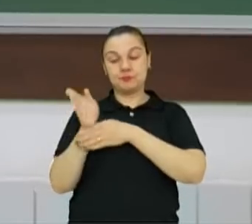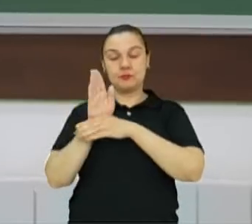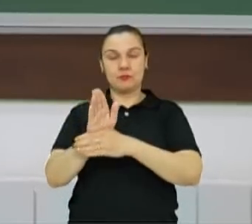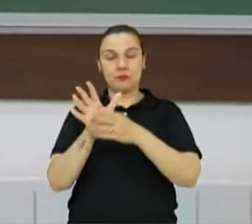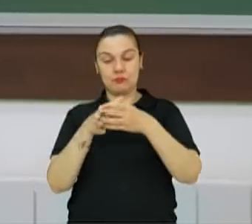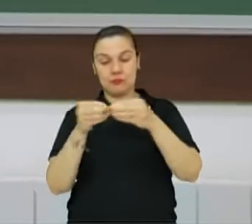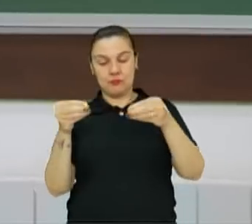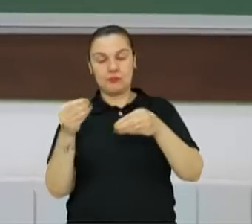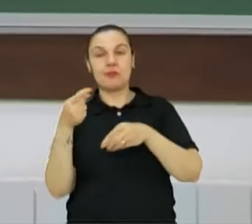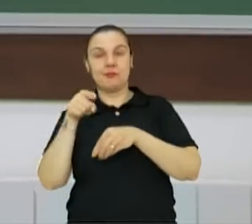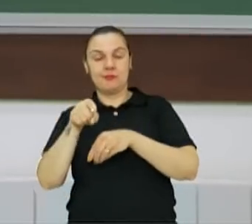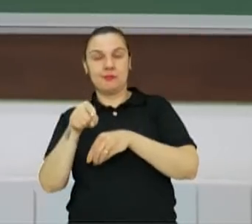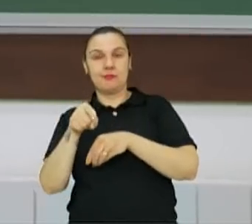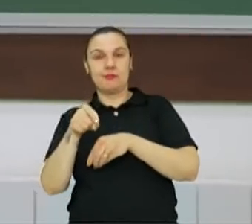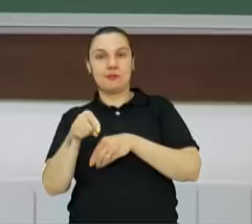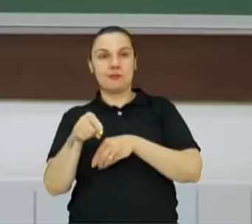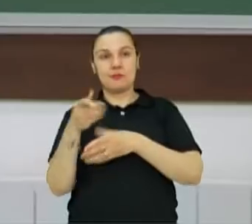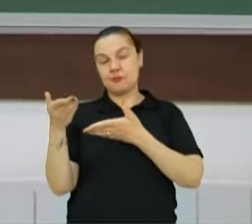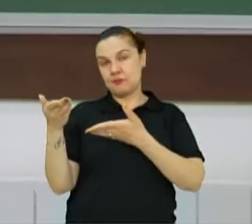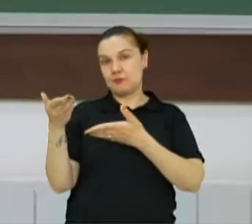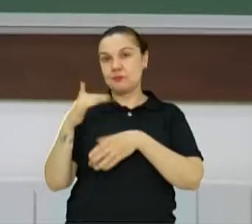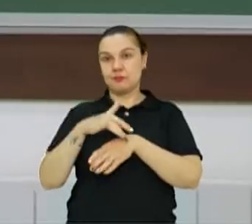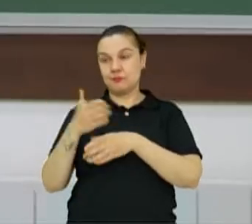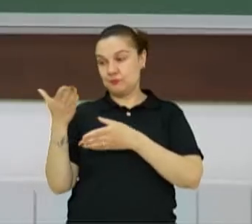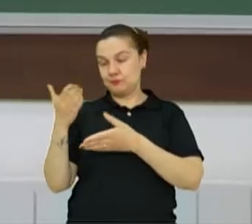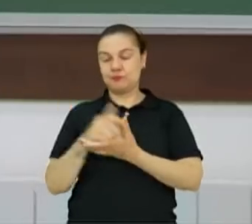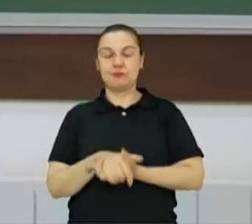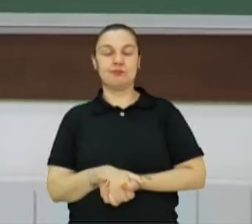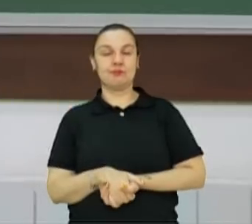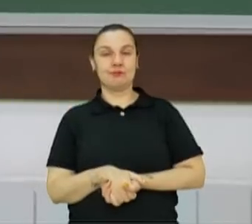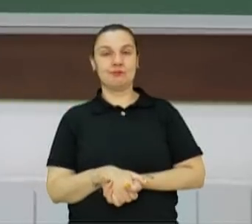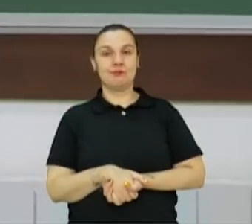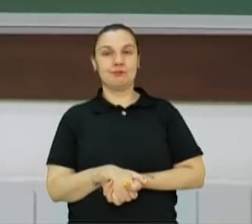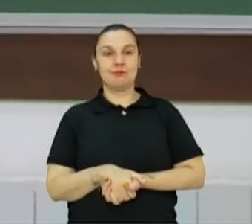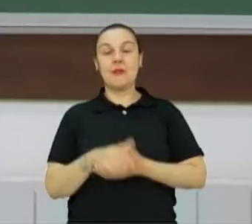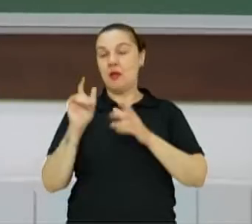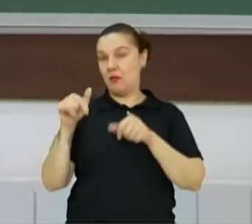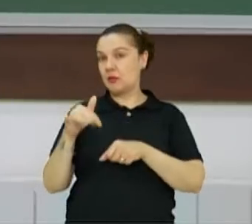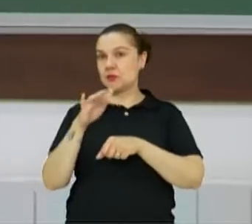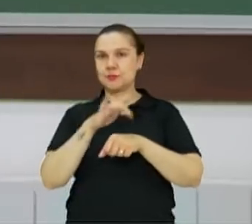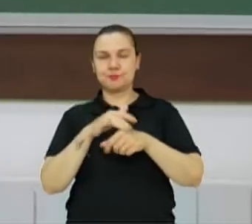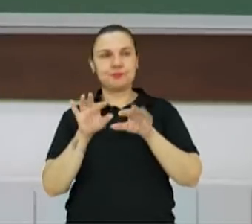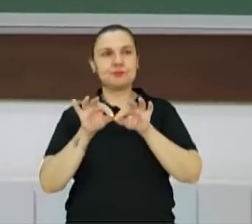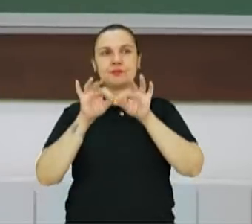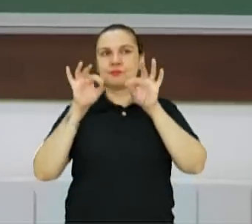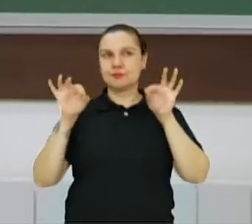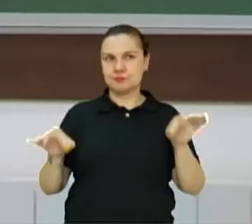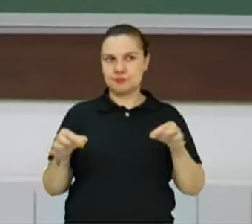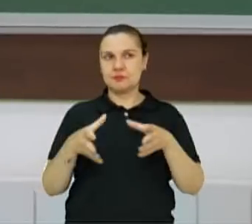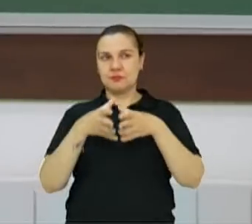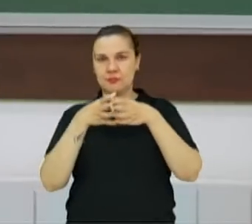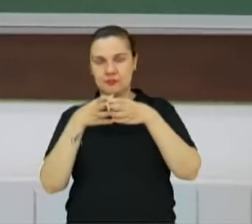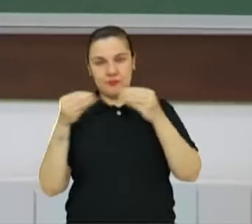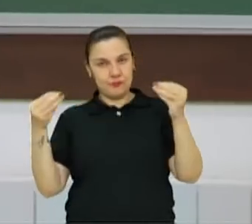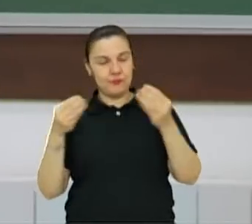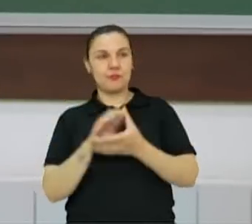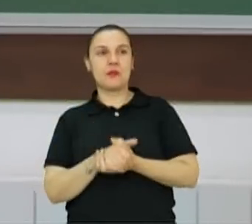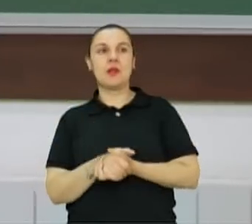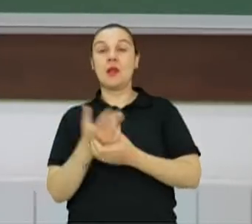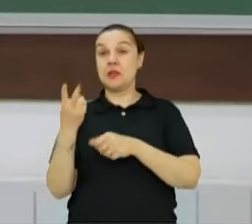a matar, a eliminar esses pequenos insetos, tá? Então, é uma doença super simples de se tratar,